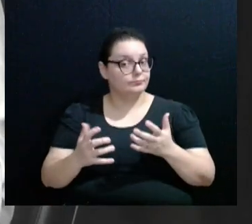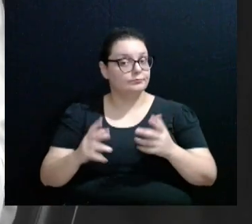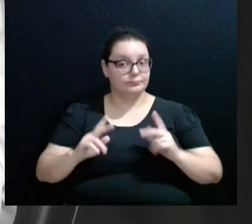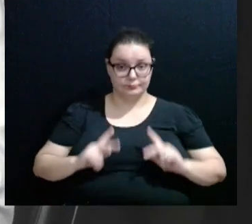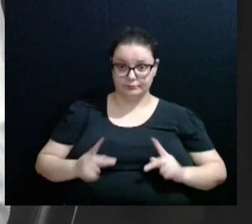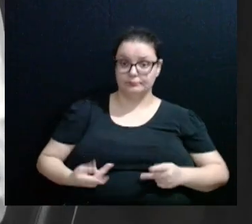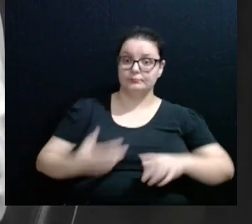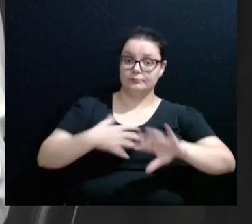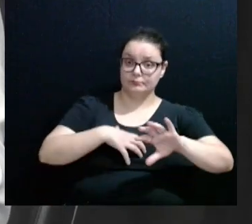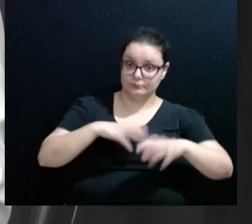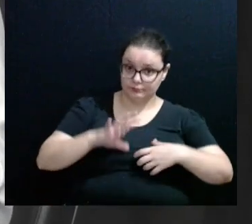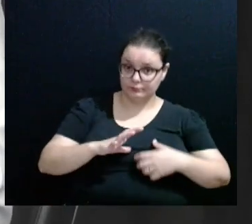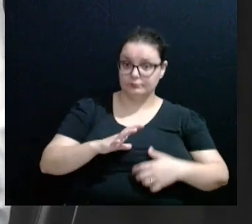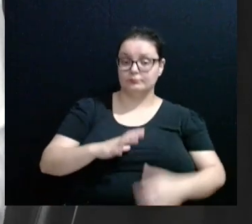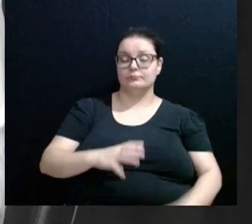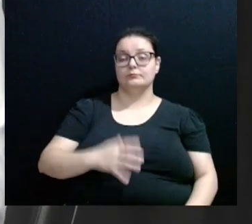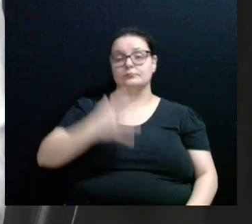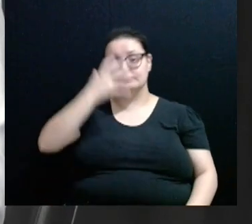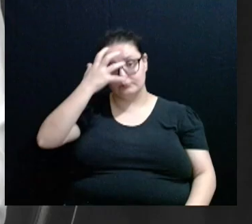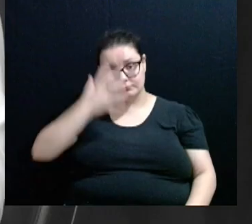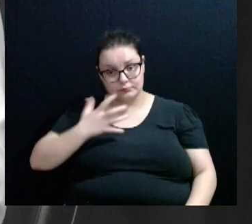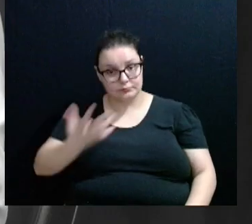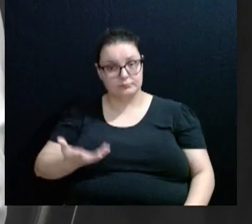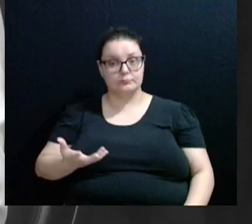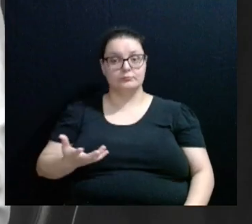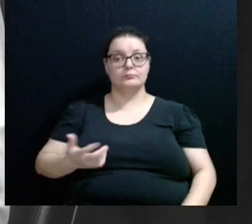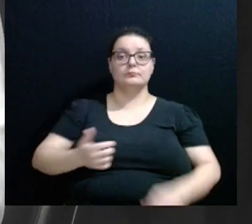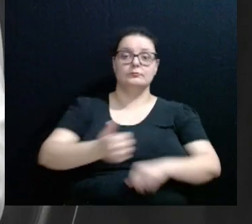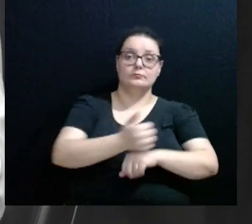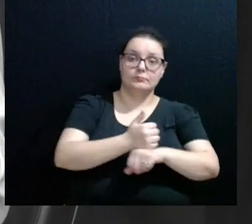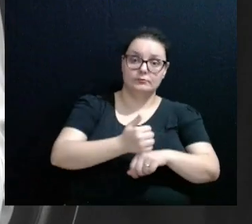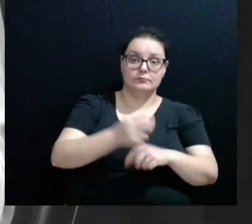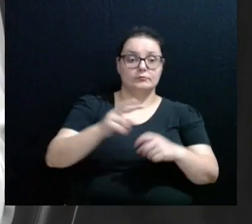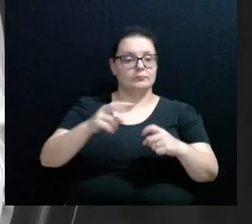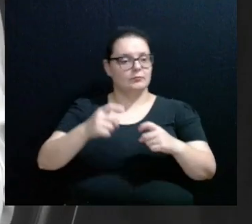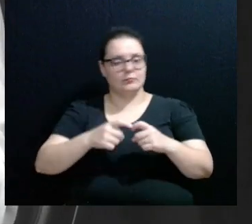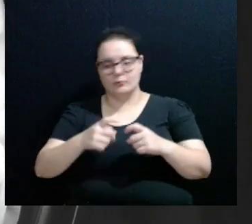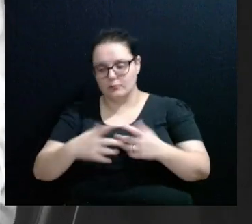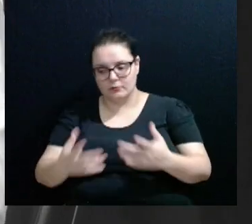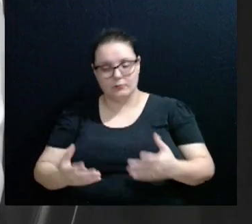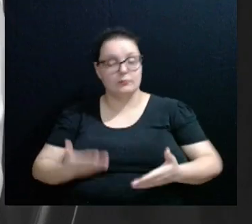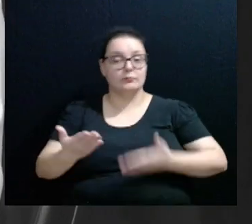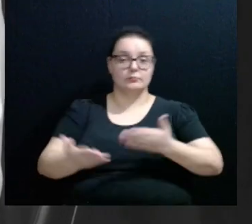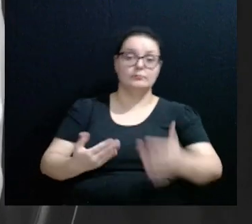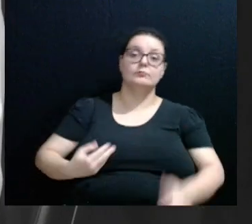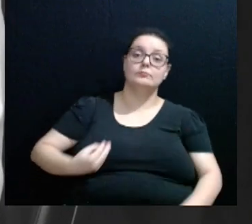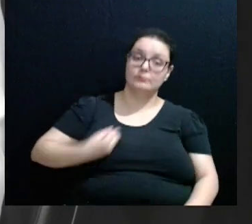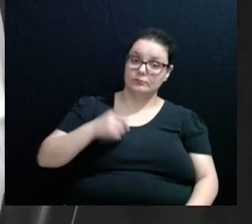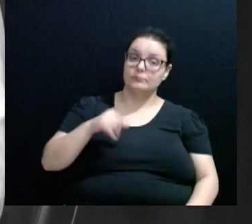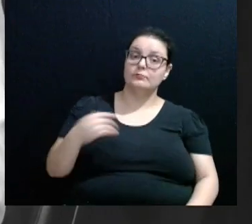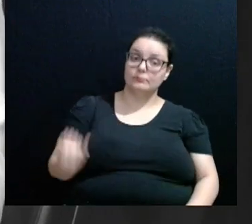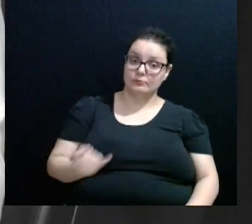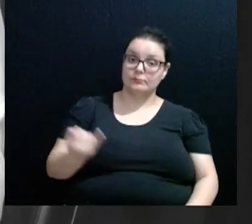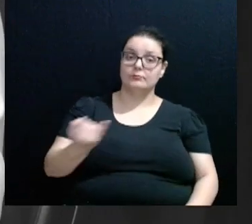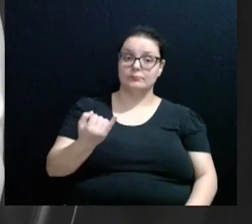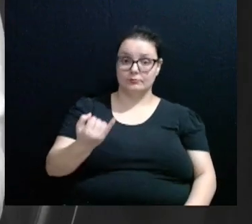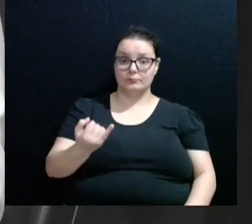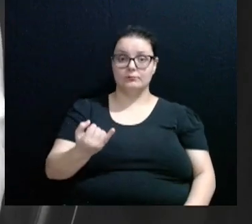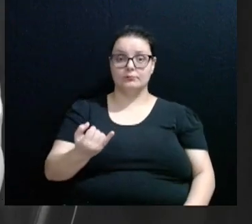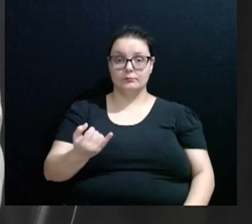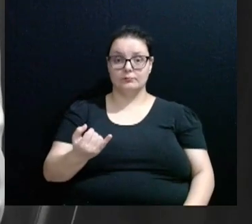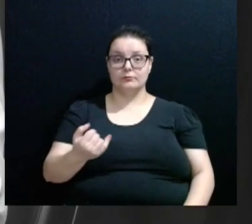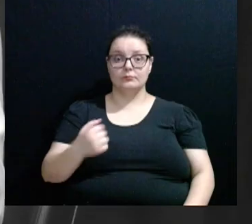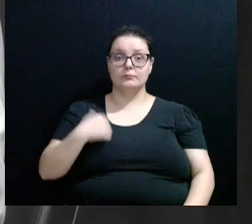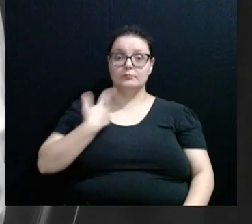humanos, que tenham humanidade, porque esse profissional, esse médico, ele vai estar lidando com vidas. E é importante que a gente comece a